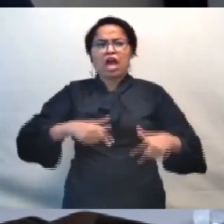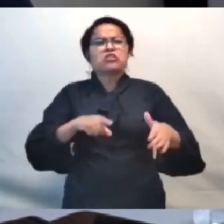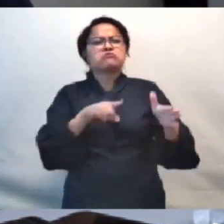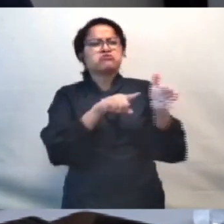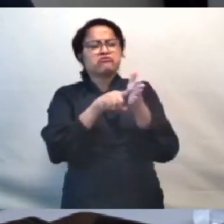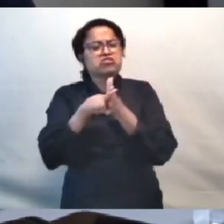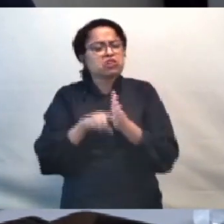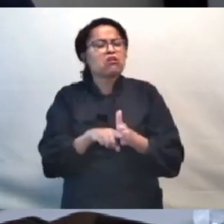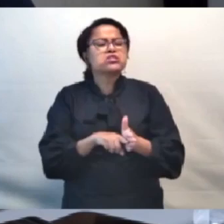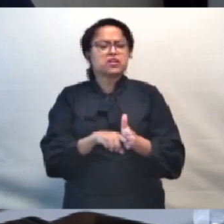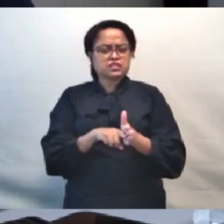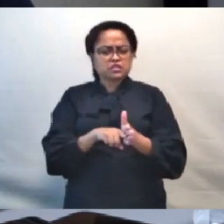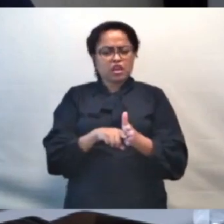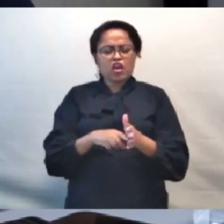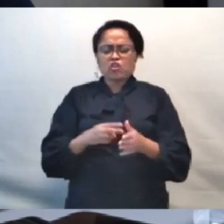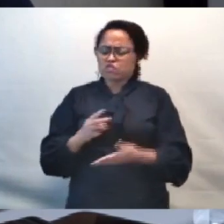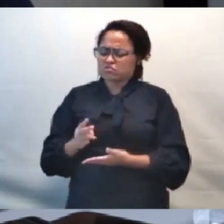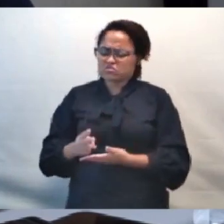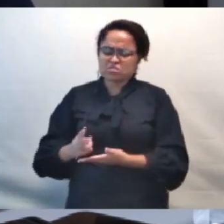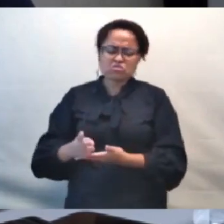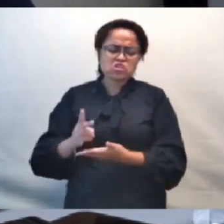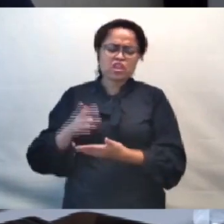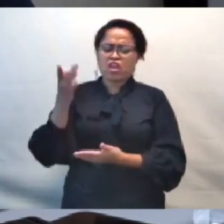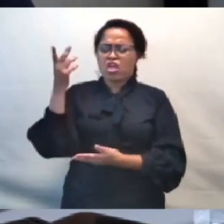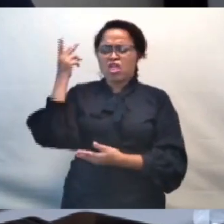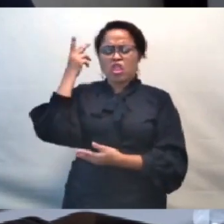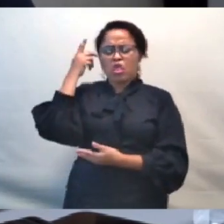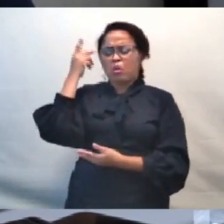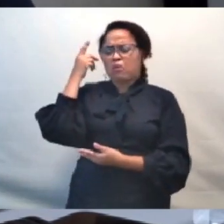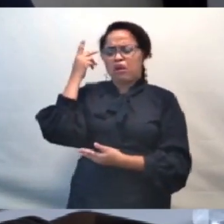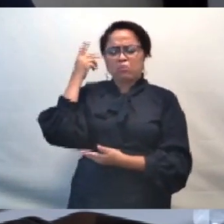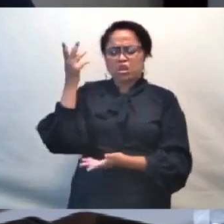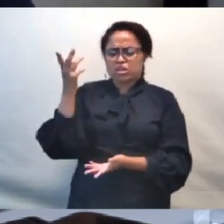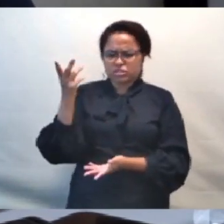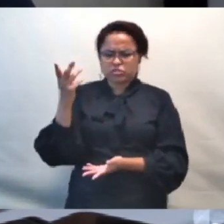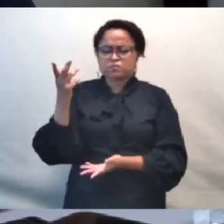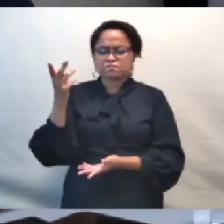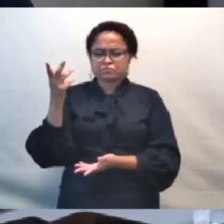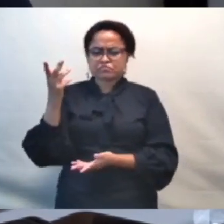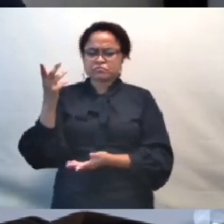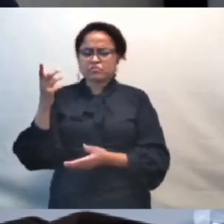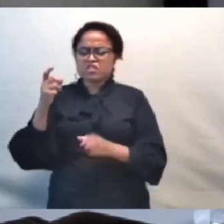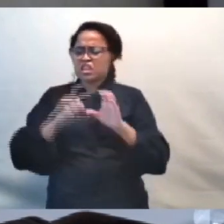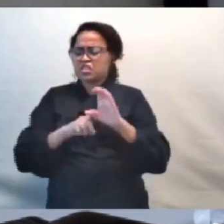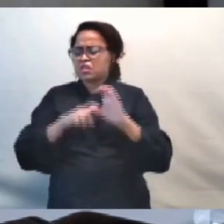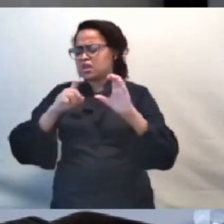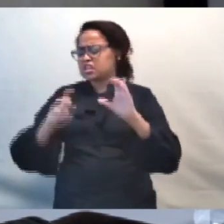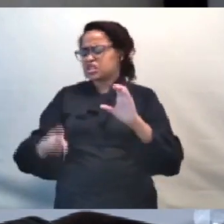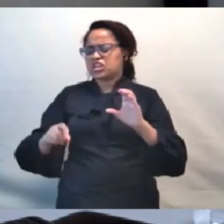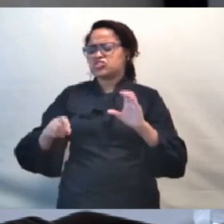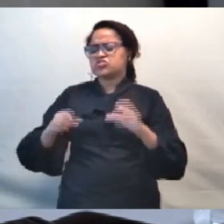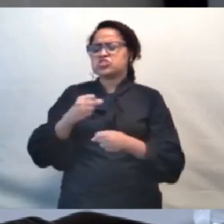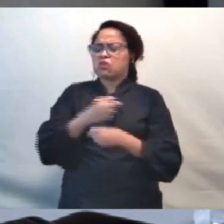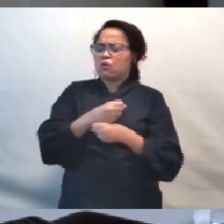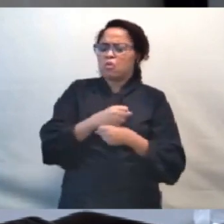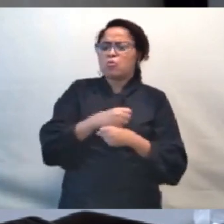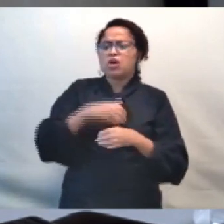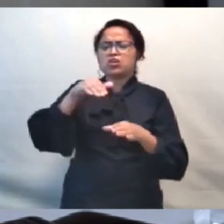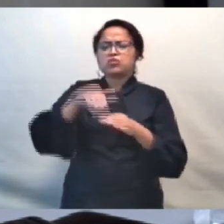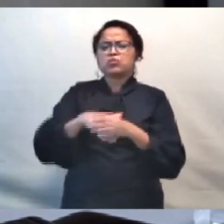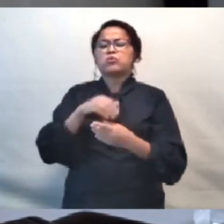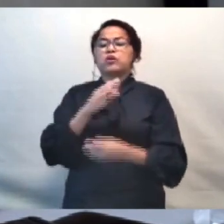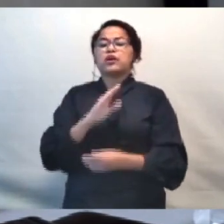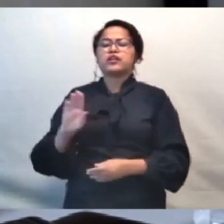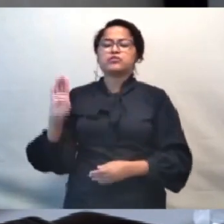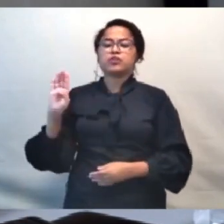muita normalidade, independente de ser um ano eleitoral. Acho que é isso, e fico à disposição de